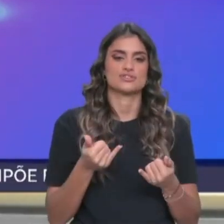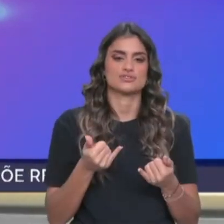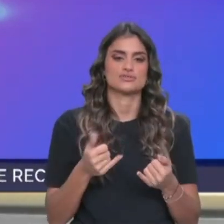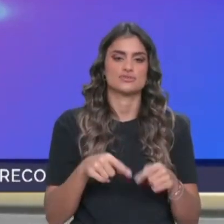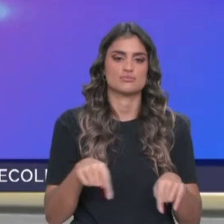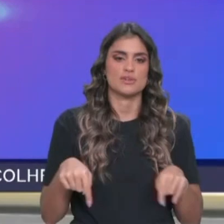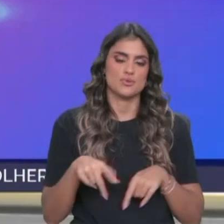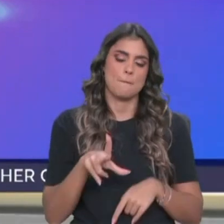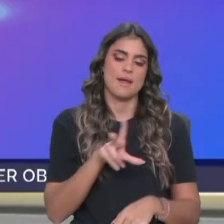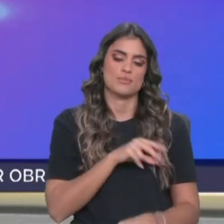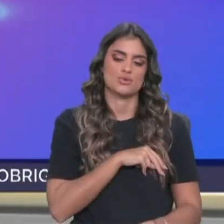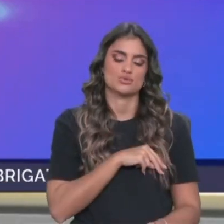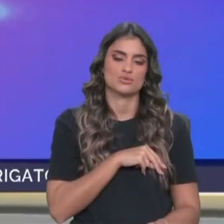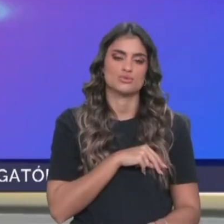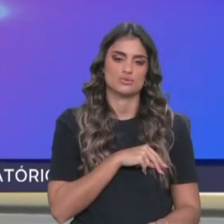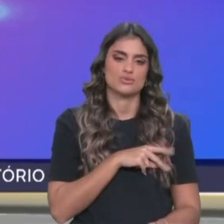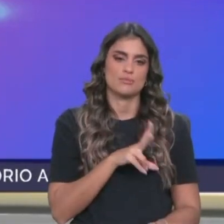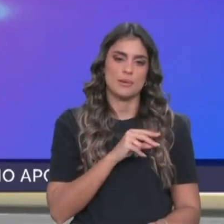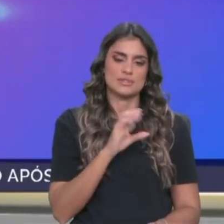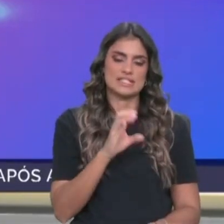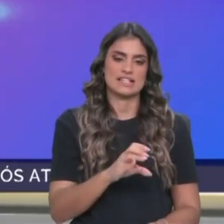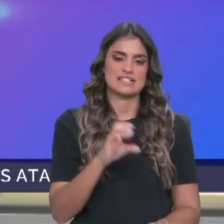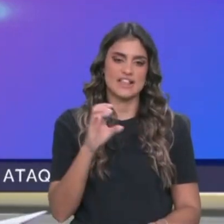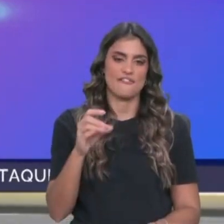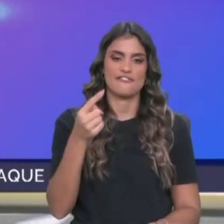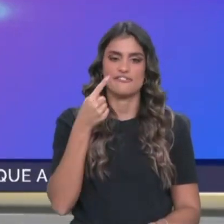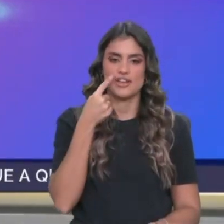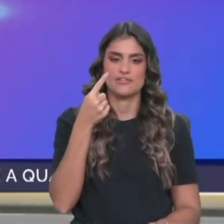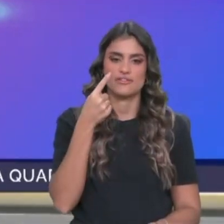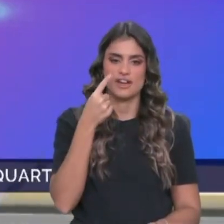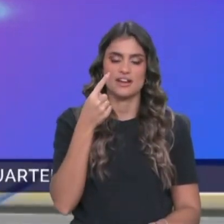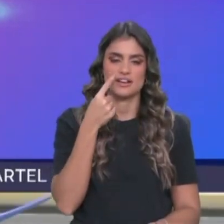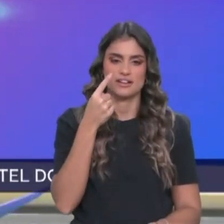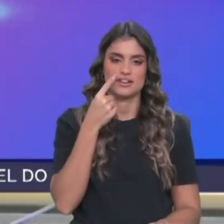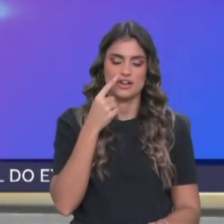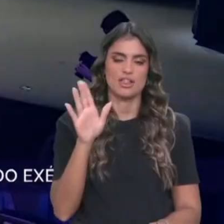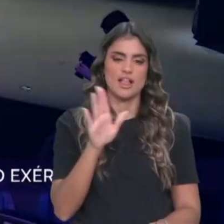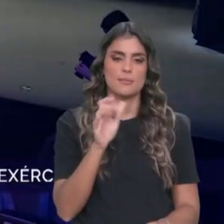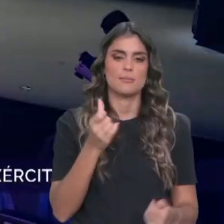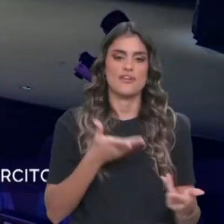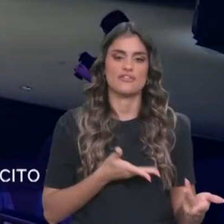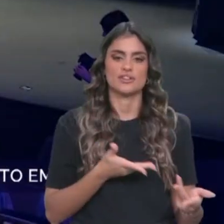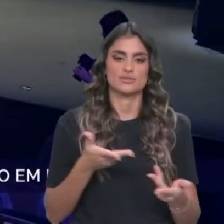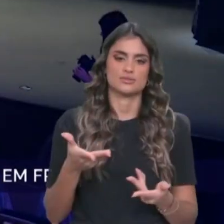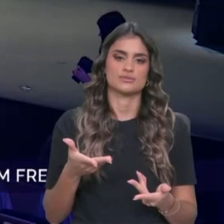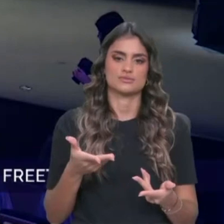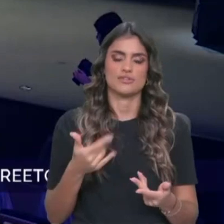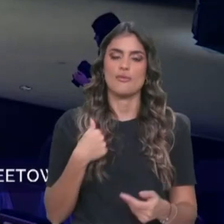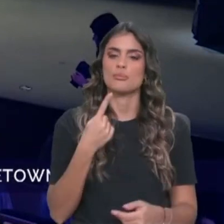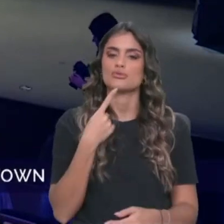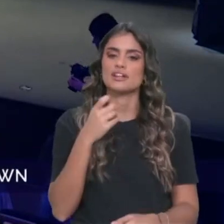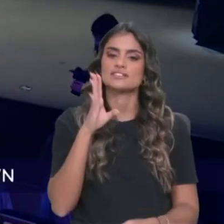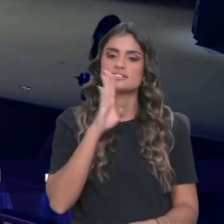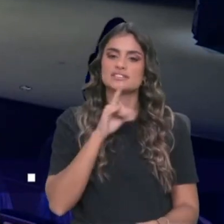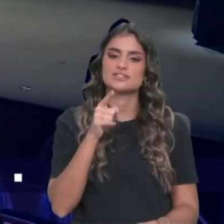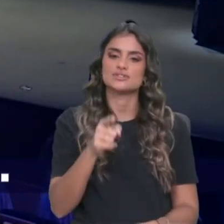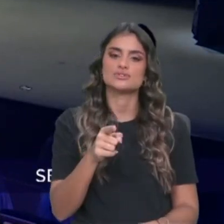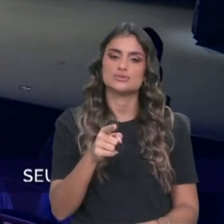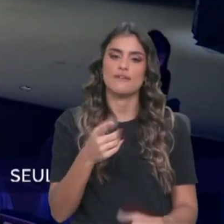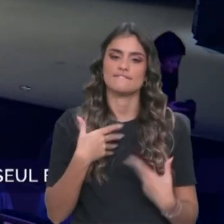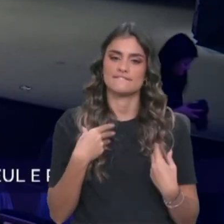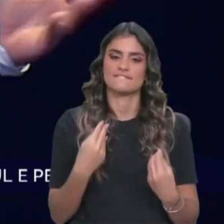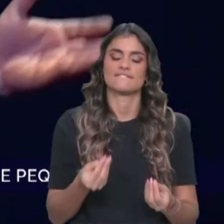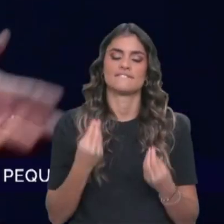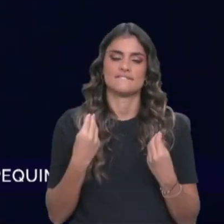sido premiada com o Prémio Ciência Viva Média, Viva Miguel, bem-vindo. É uma questão de perguntar se ficaste nas estrelas, não é? Que